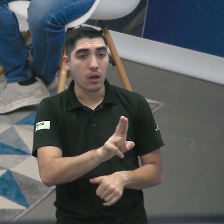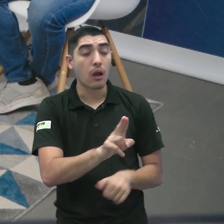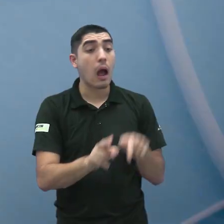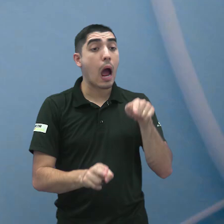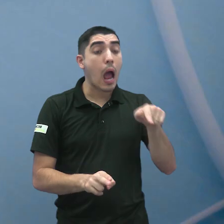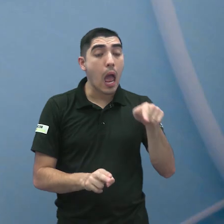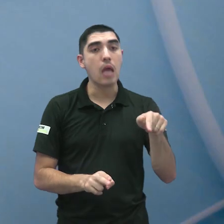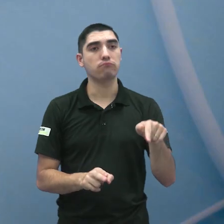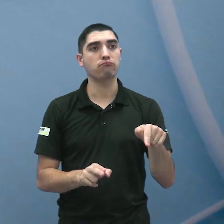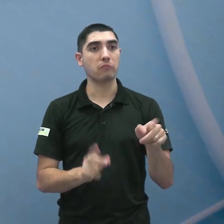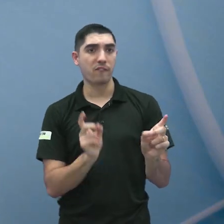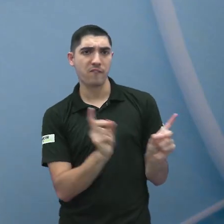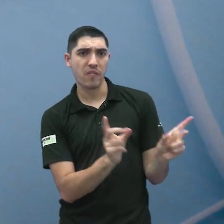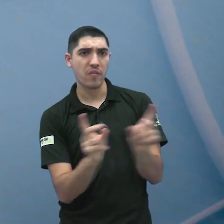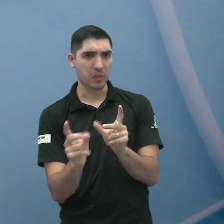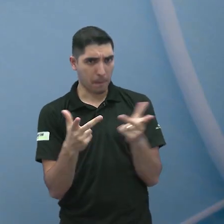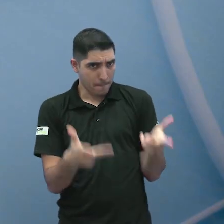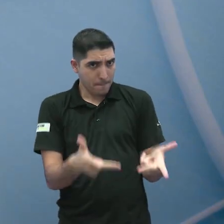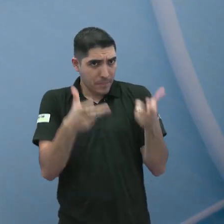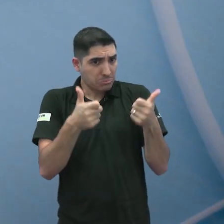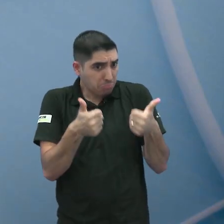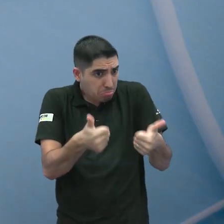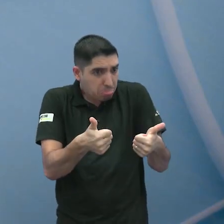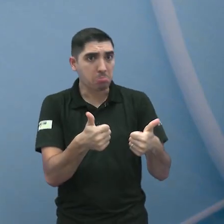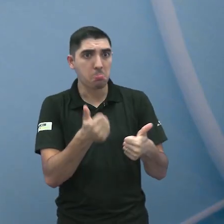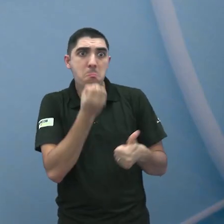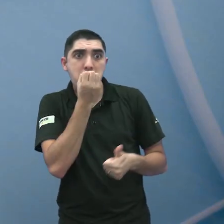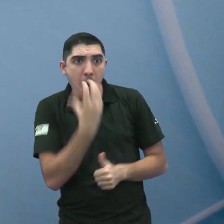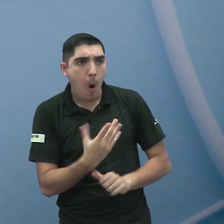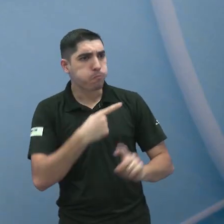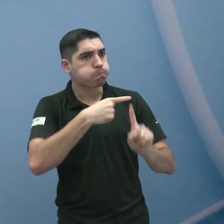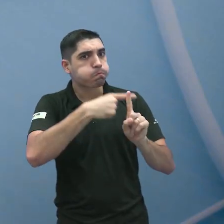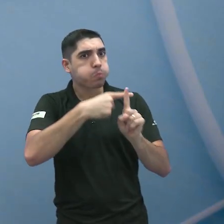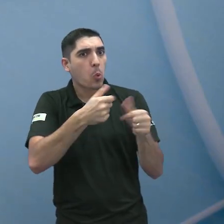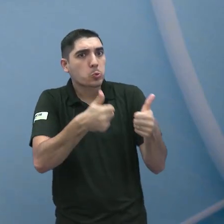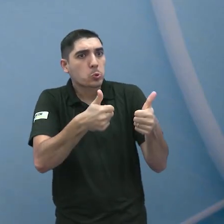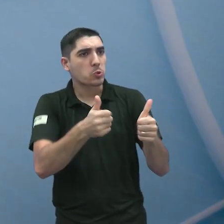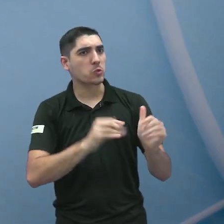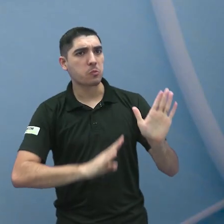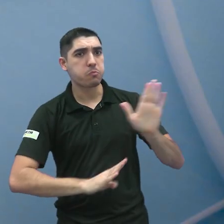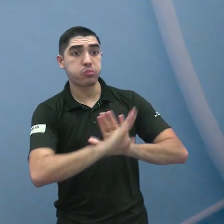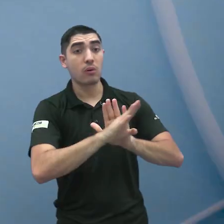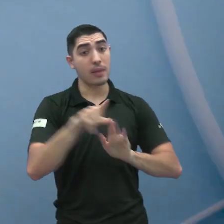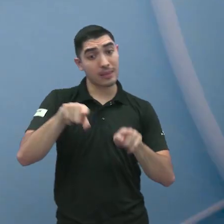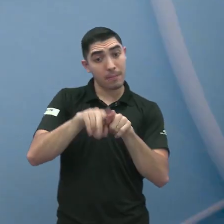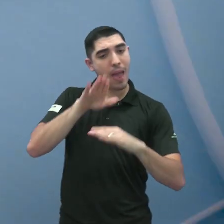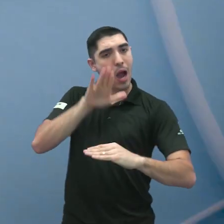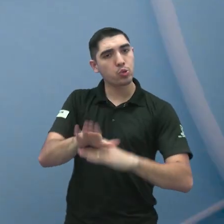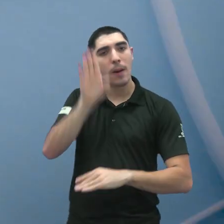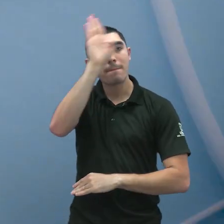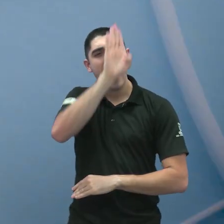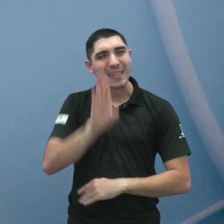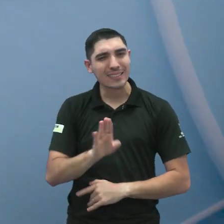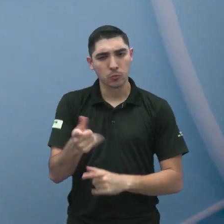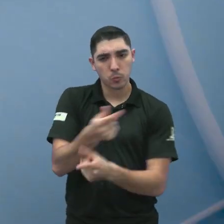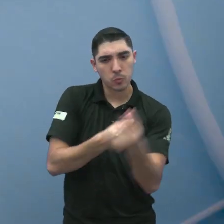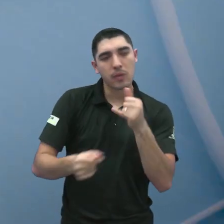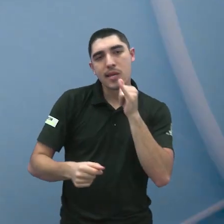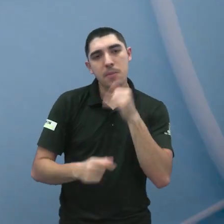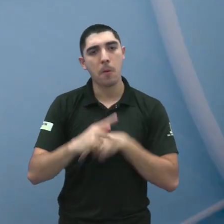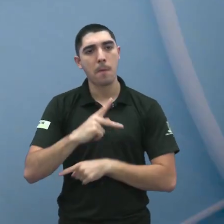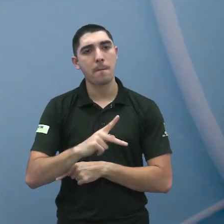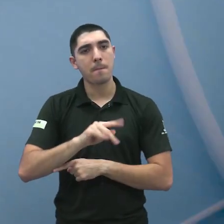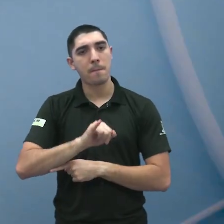né, pela internet tem refletido de forma positiva, né, na economia do país, como no